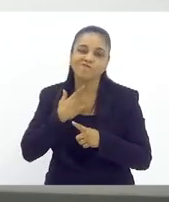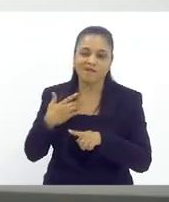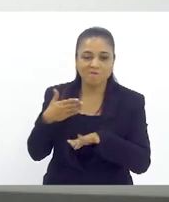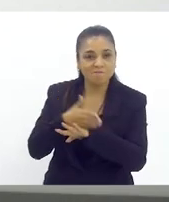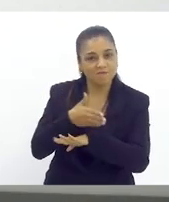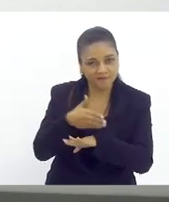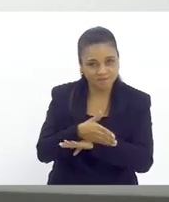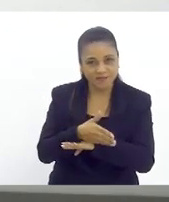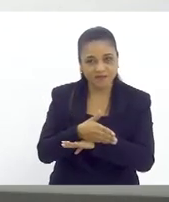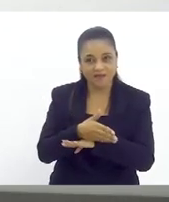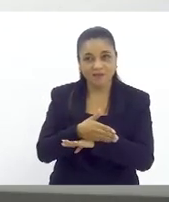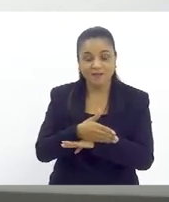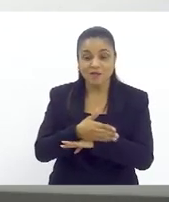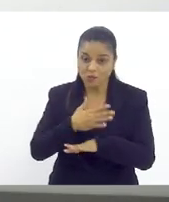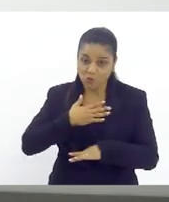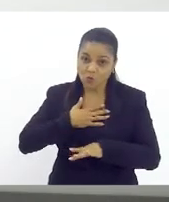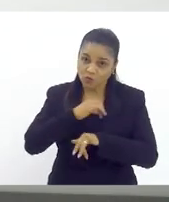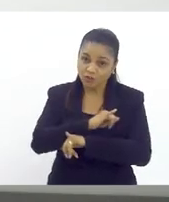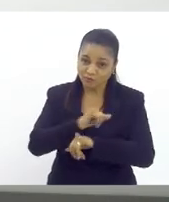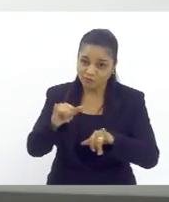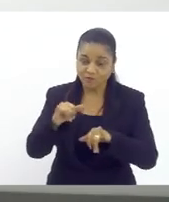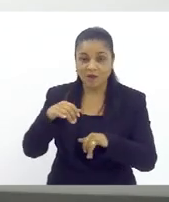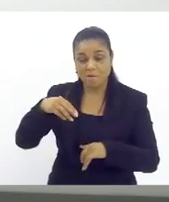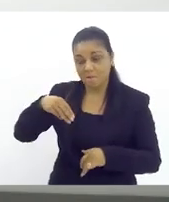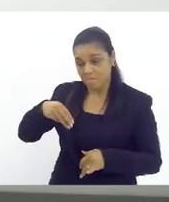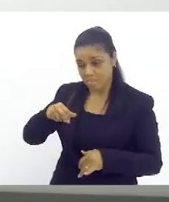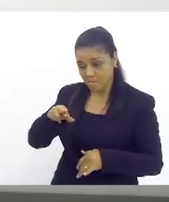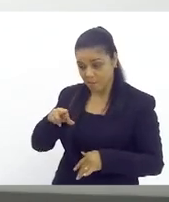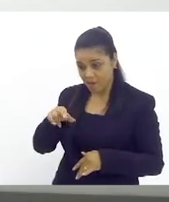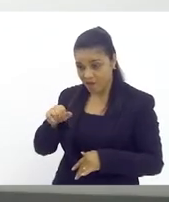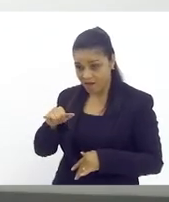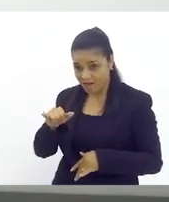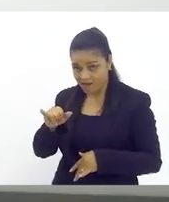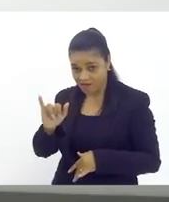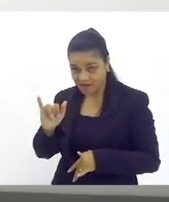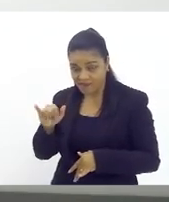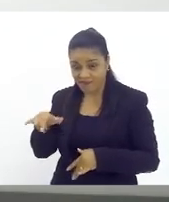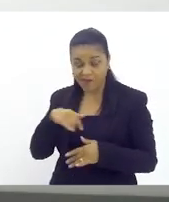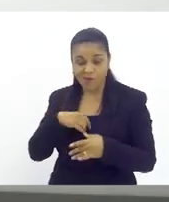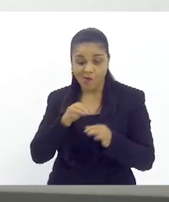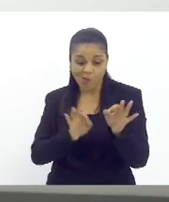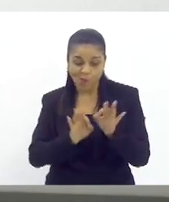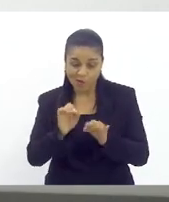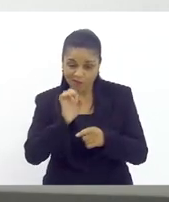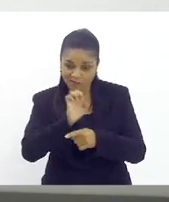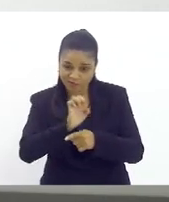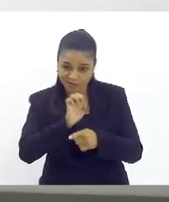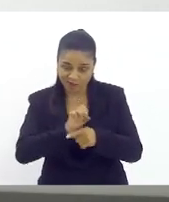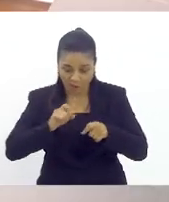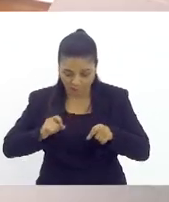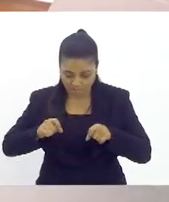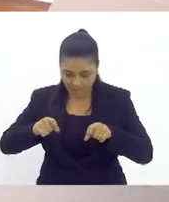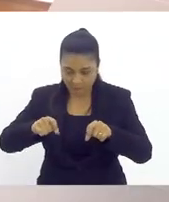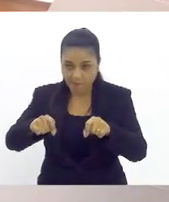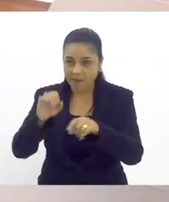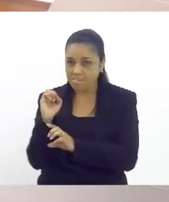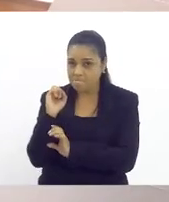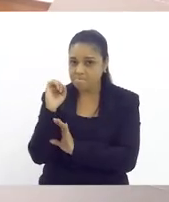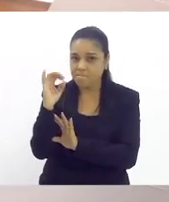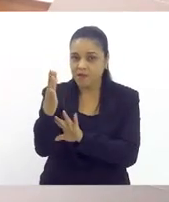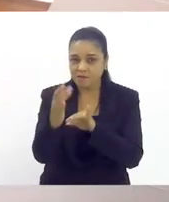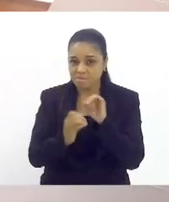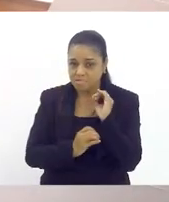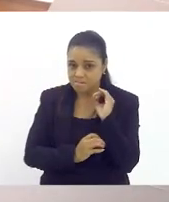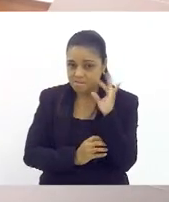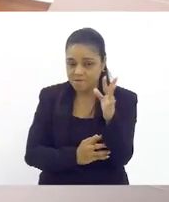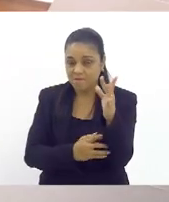eu gostaria de dizer para Marie que o plano estadual de restauração ecológica é